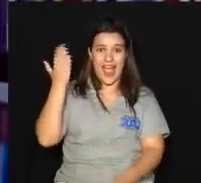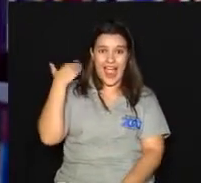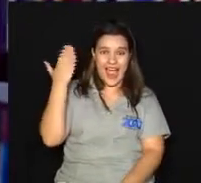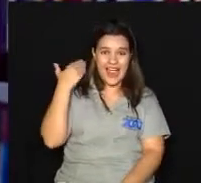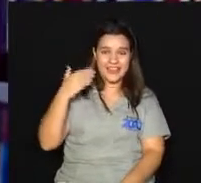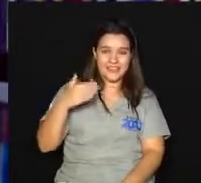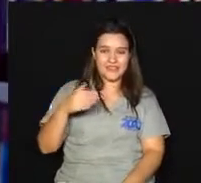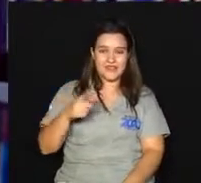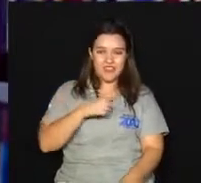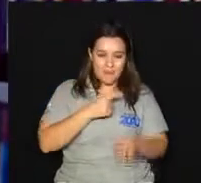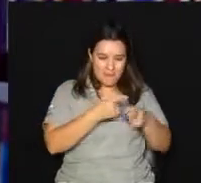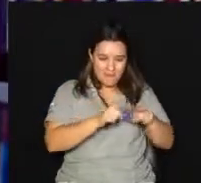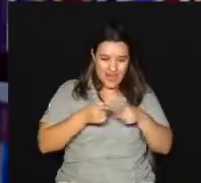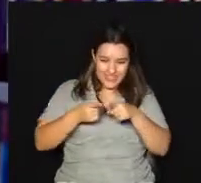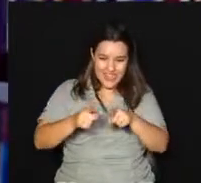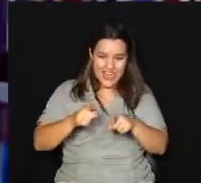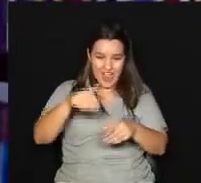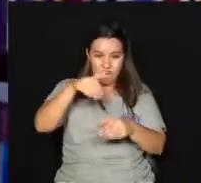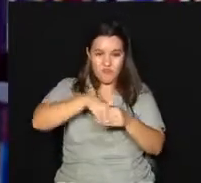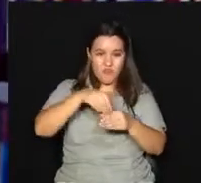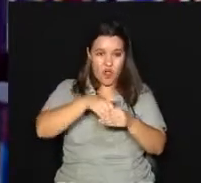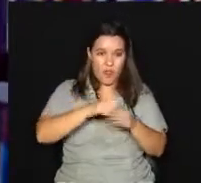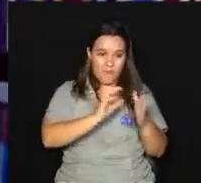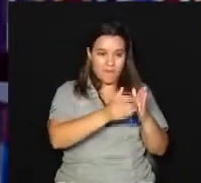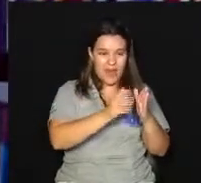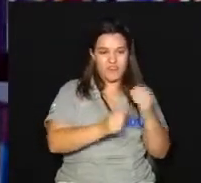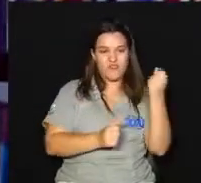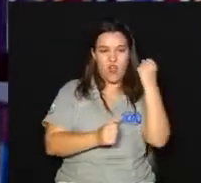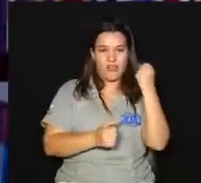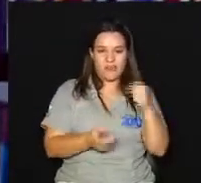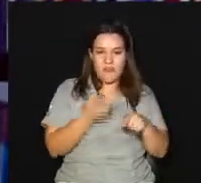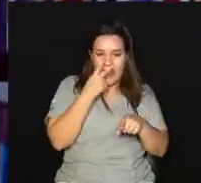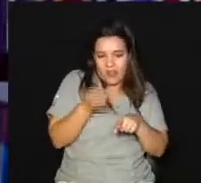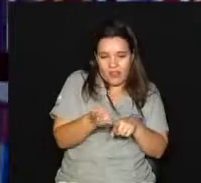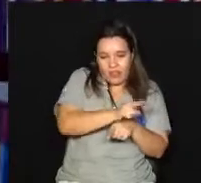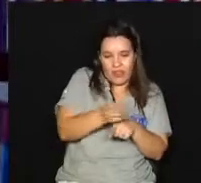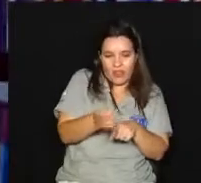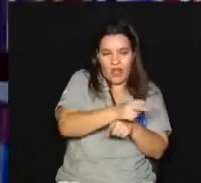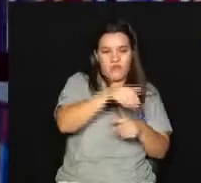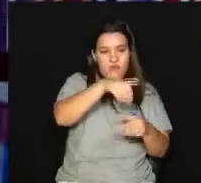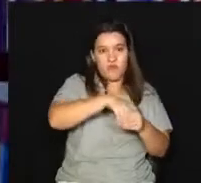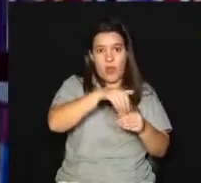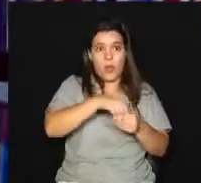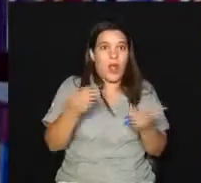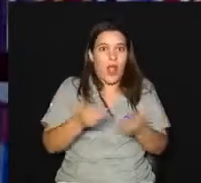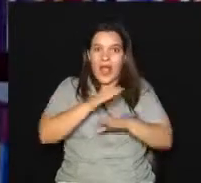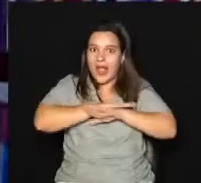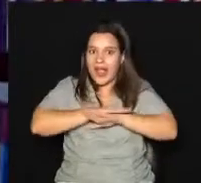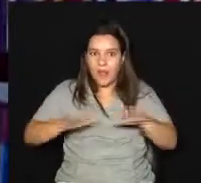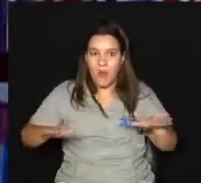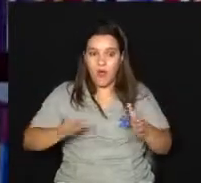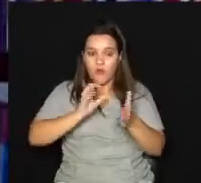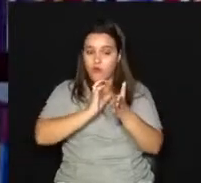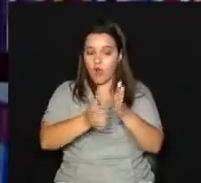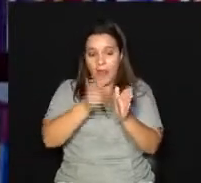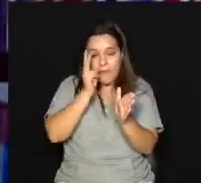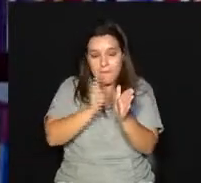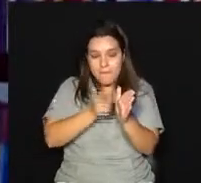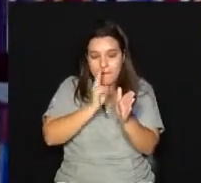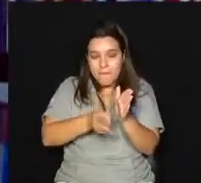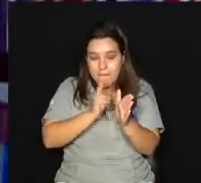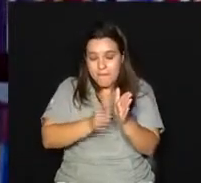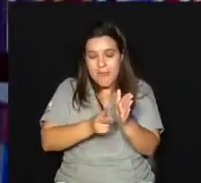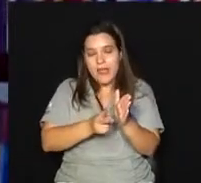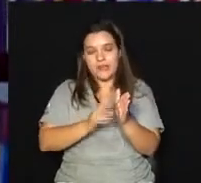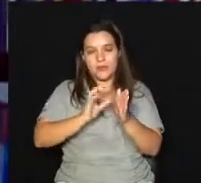Embora haja aliança, haja esse acerto na candidatura do